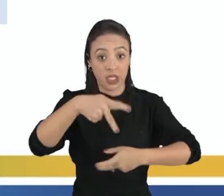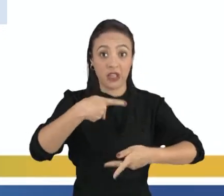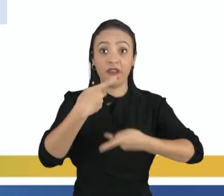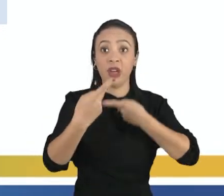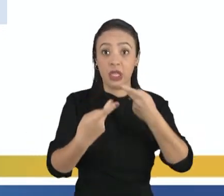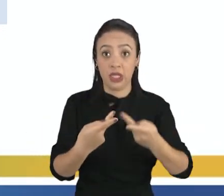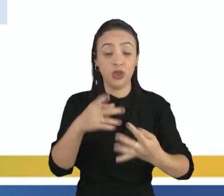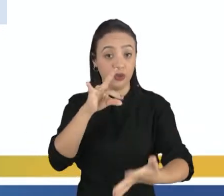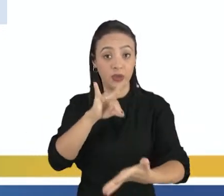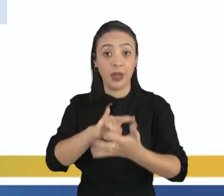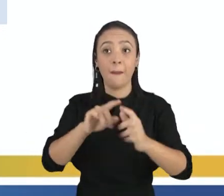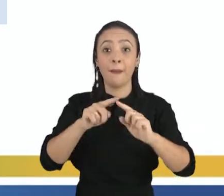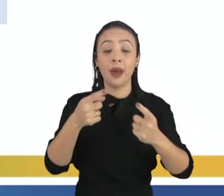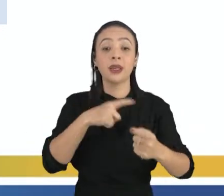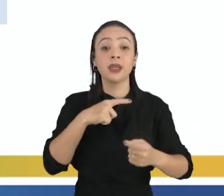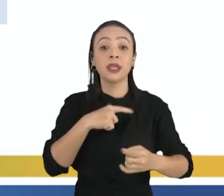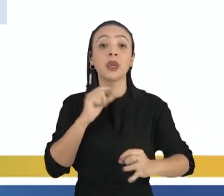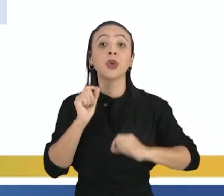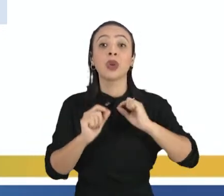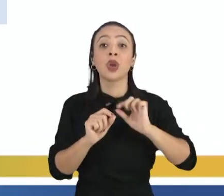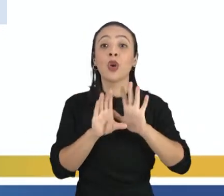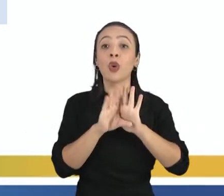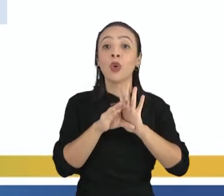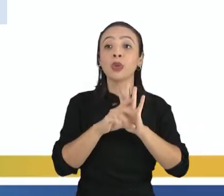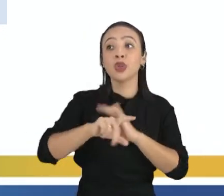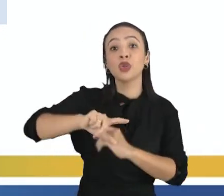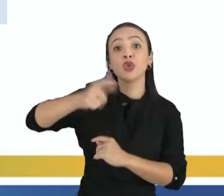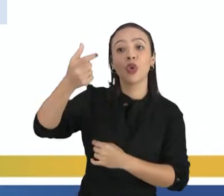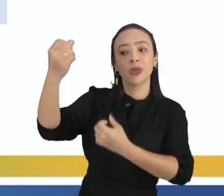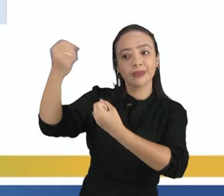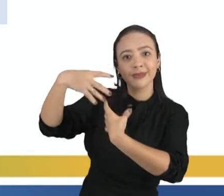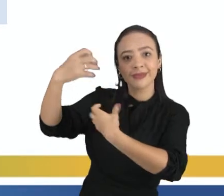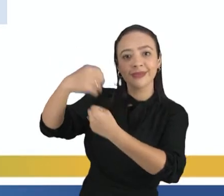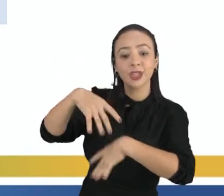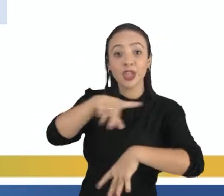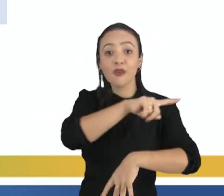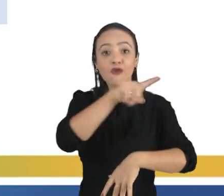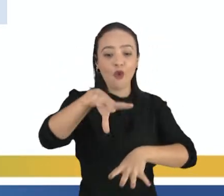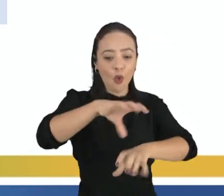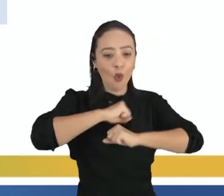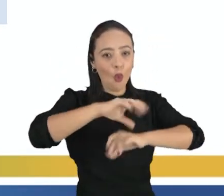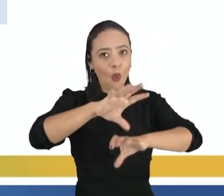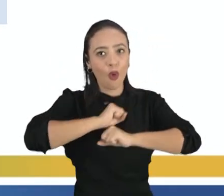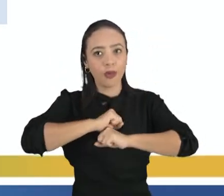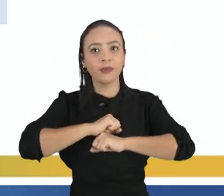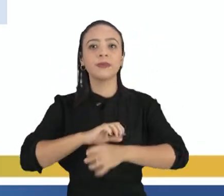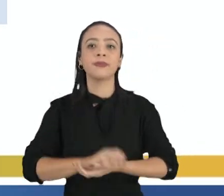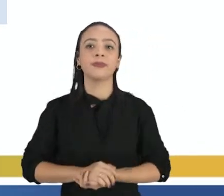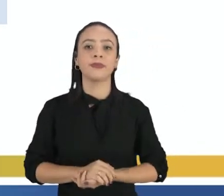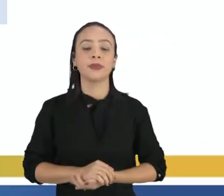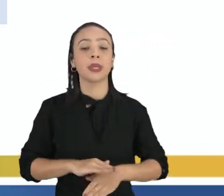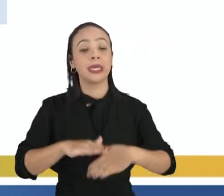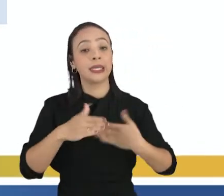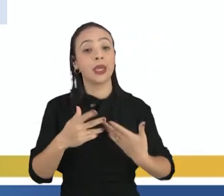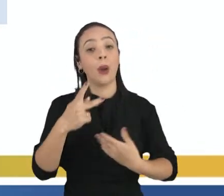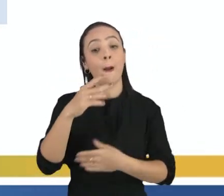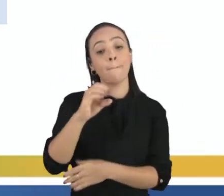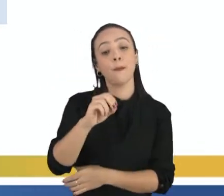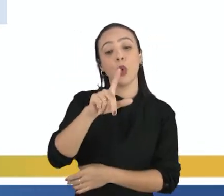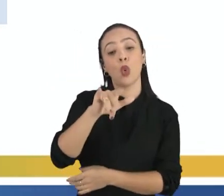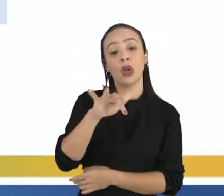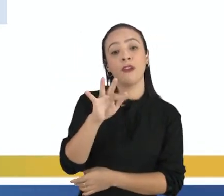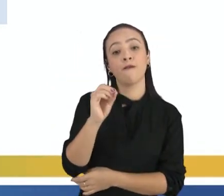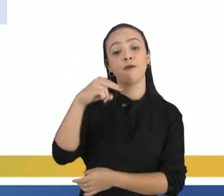mas que tem ideologias, conceitos que não são seus. Nesse sentido, a polifonia está